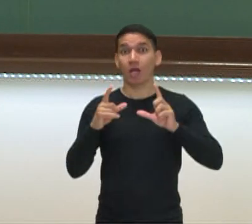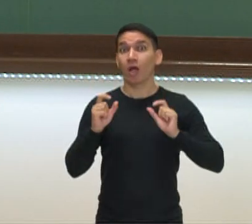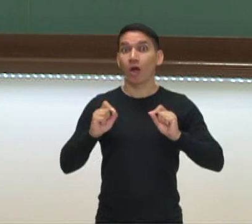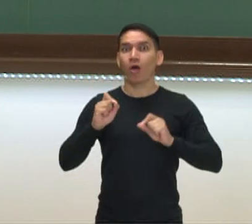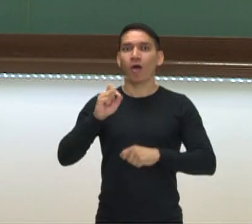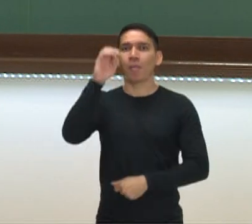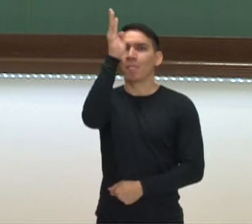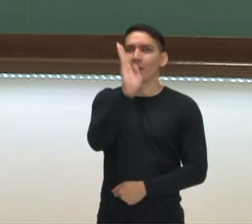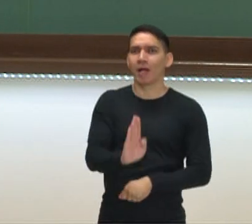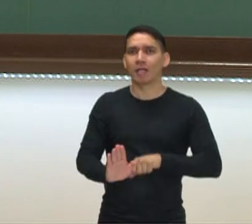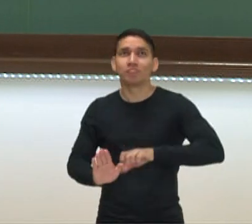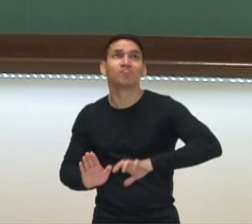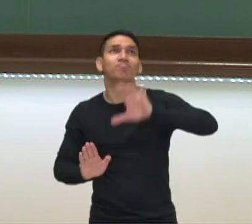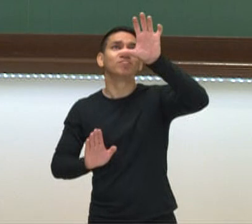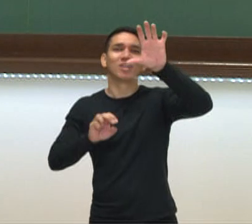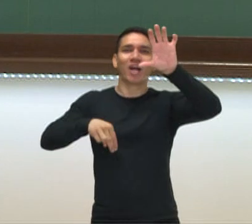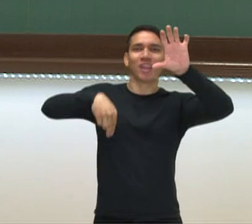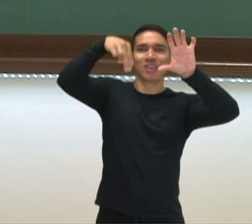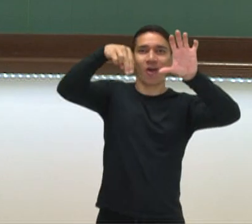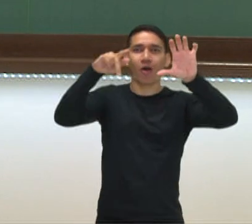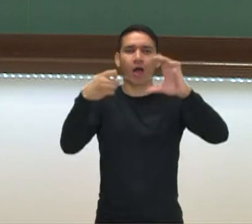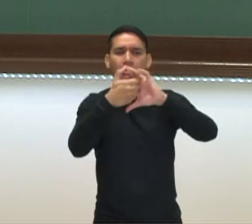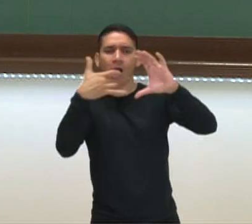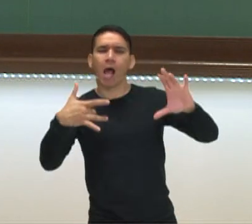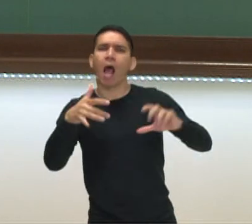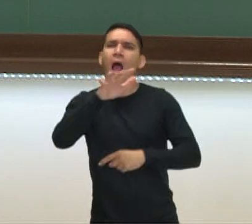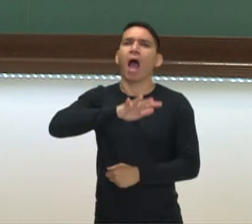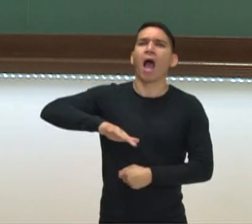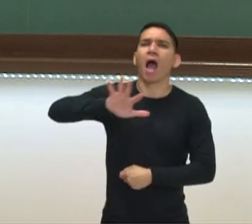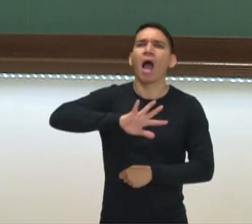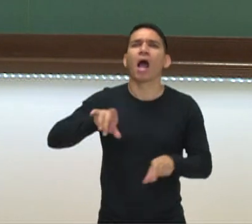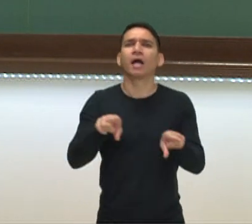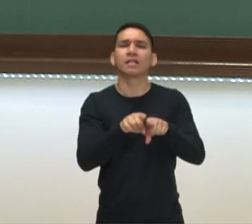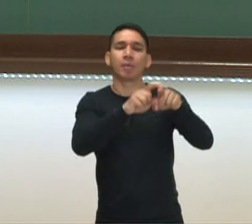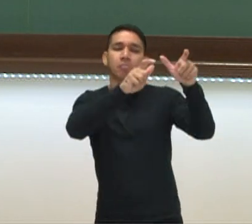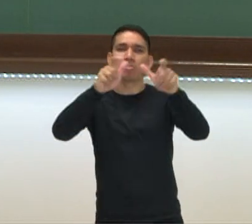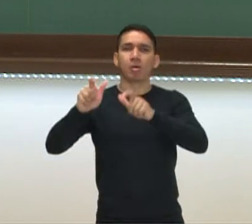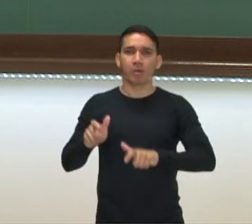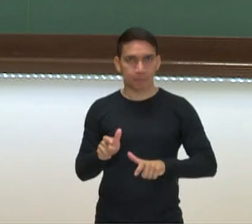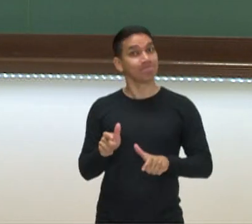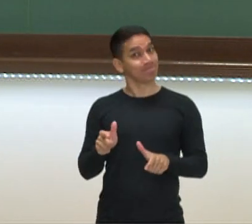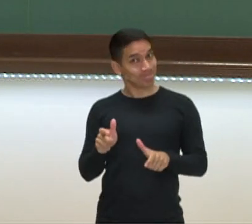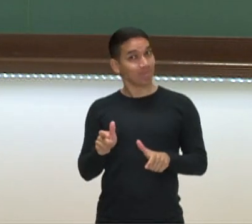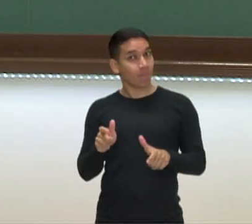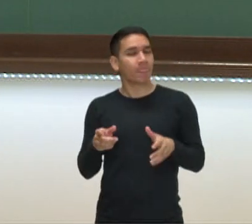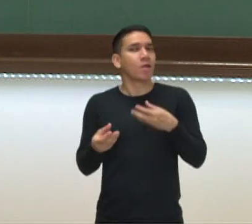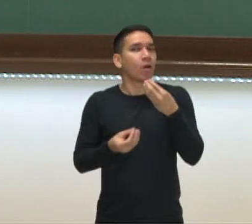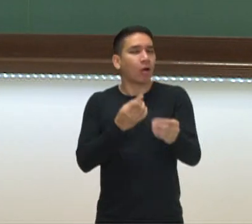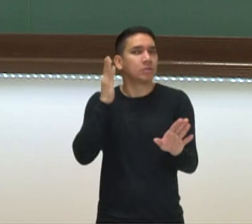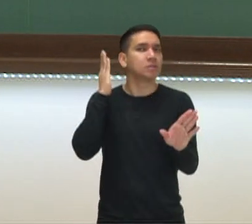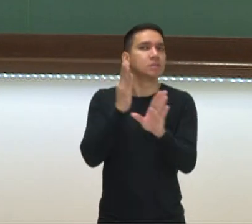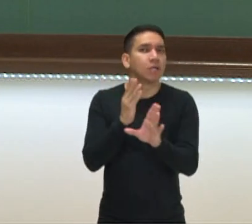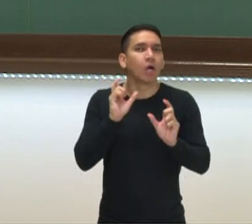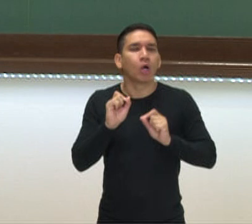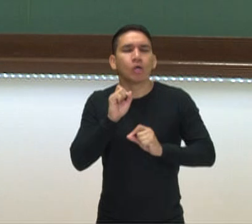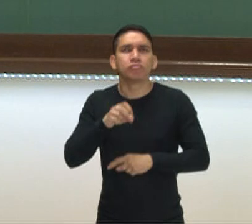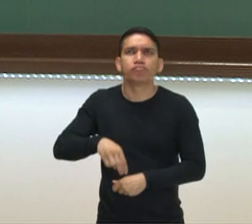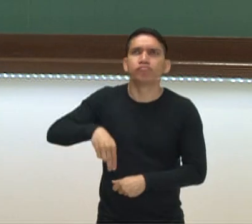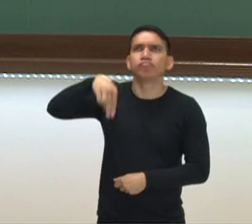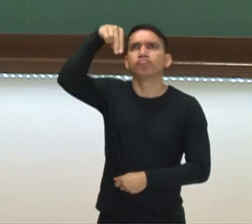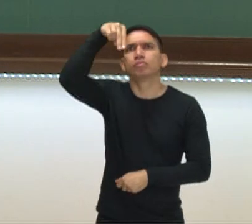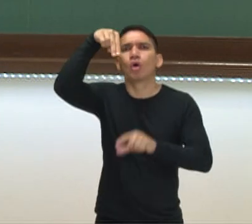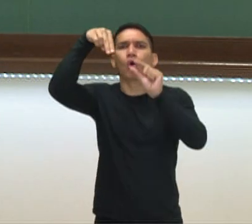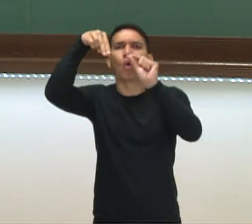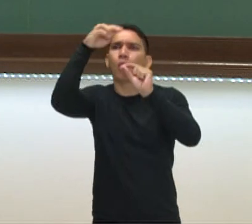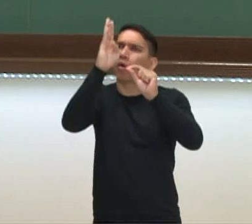região norte, características ali do território e localização. Como localizar a região norte e o que temos